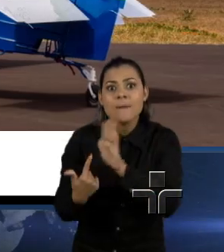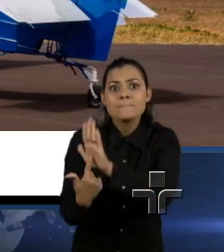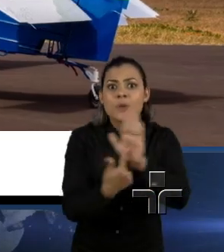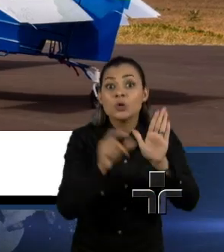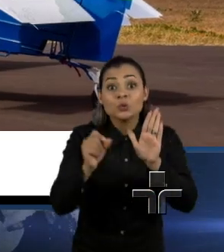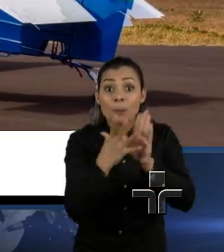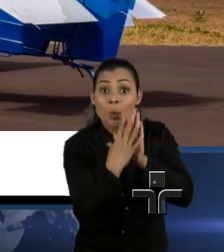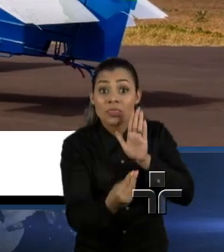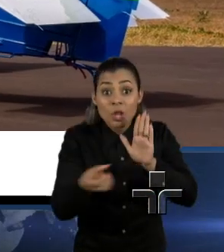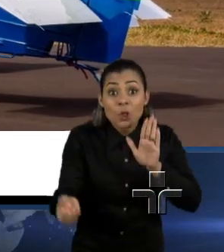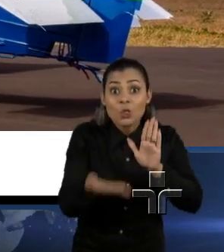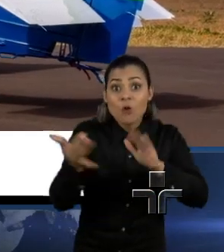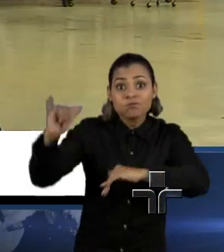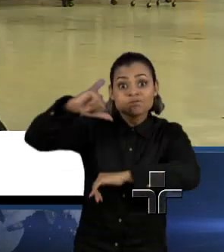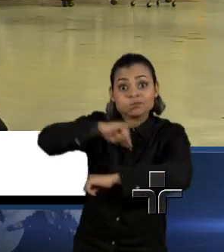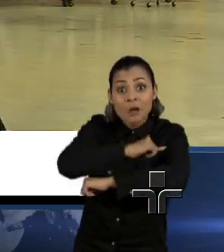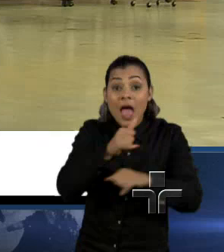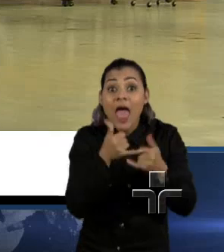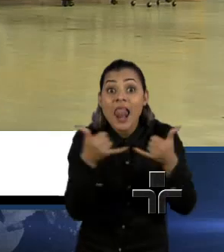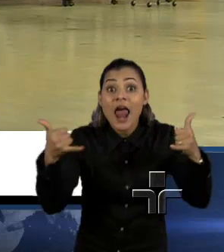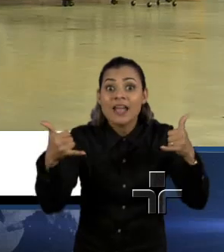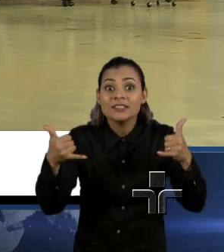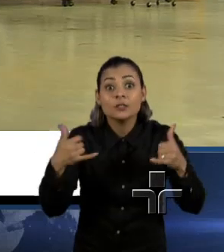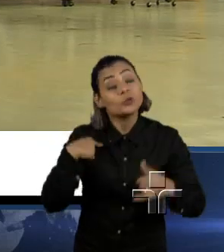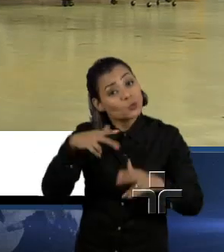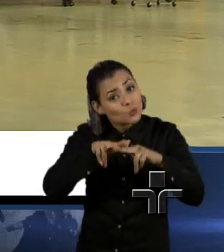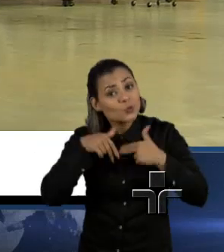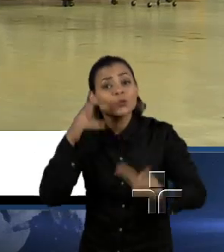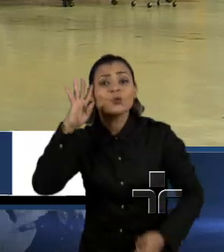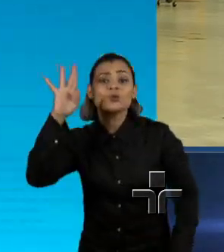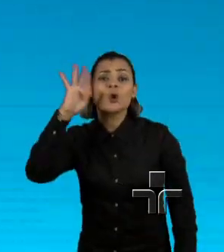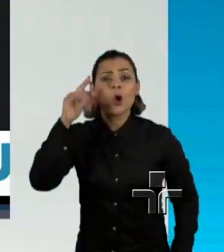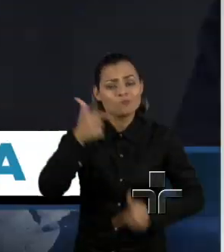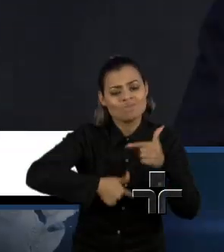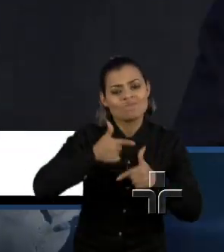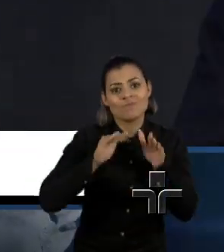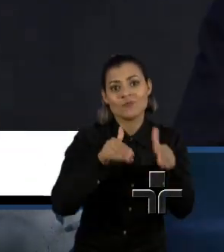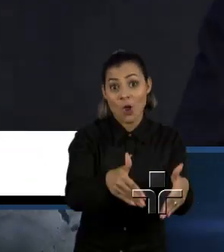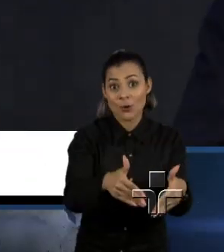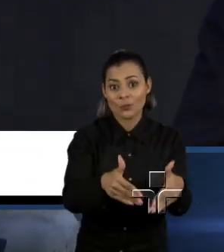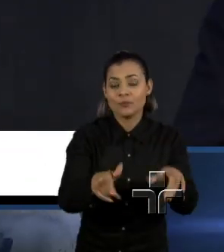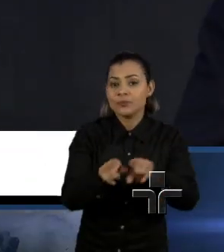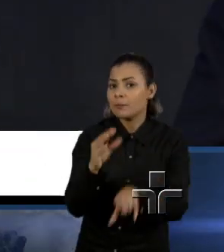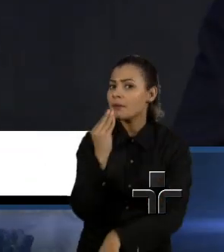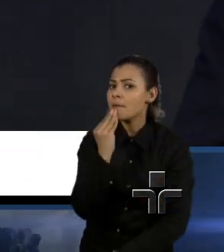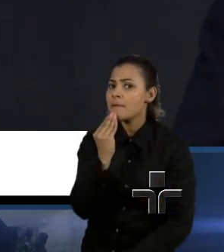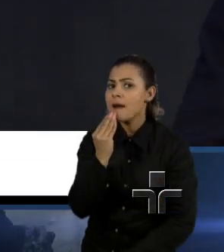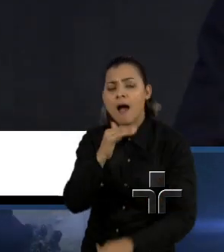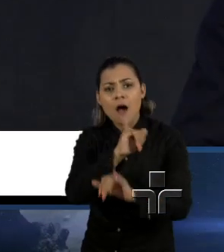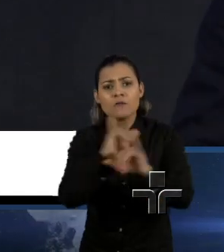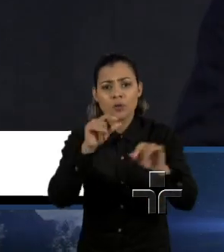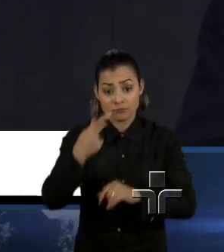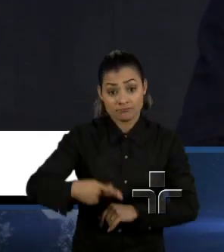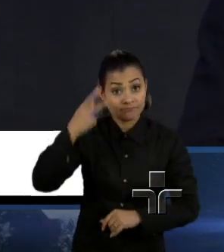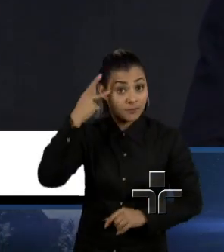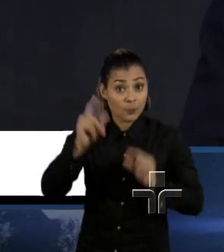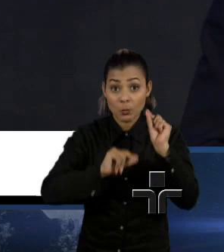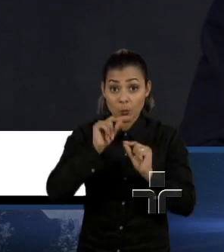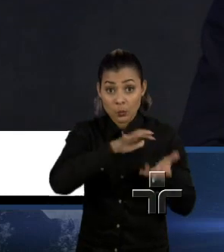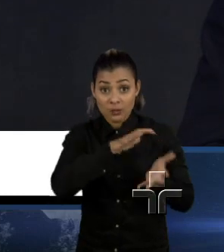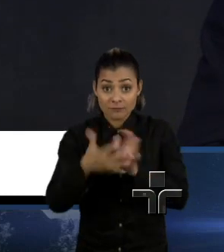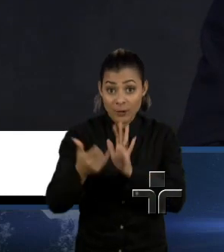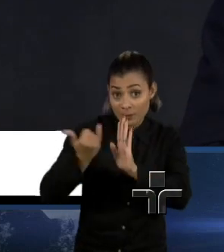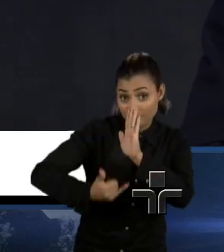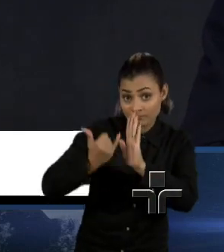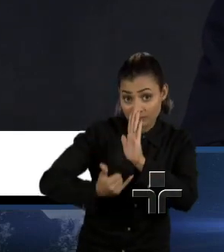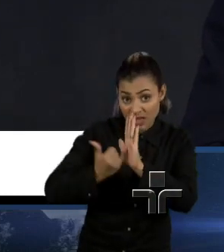seu modelo de avião elétrico. É para esse sonho que a gente tem trabalhado. Rodrigo Maia diz em São Paulo que a reforma